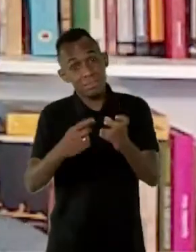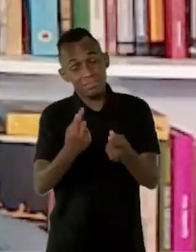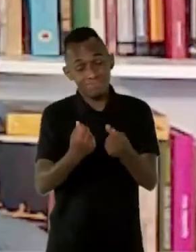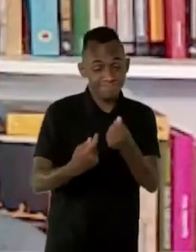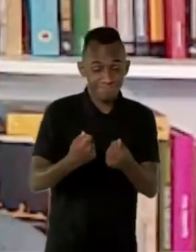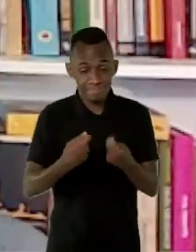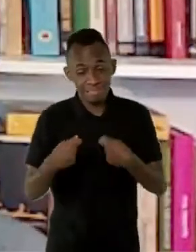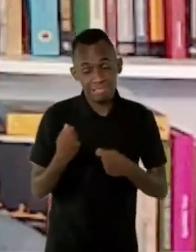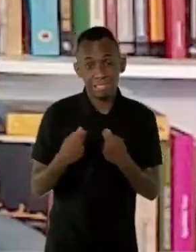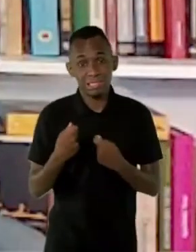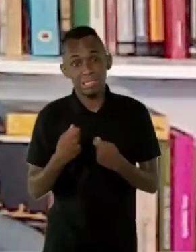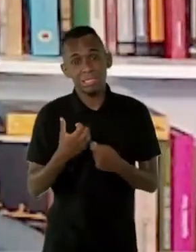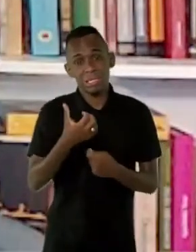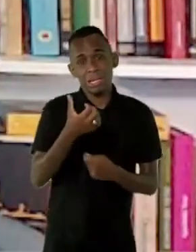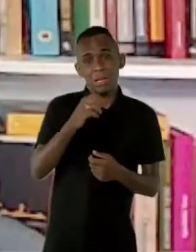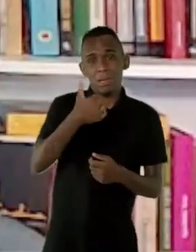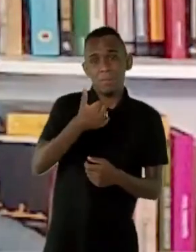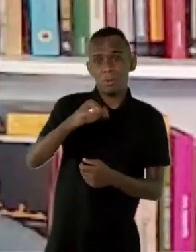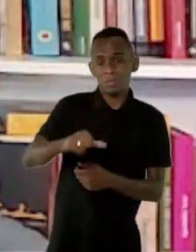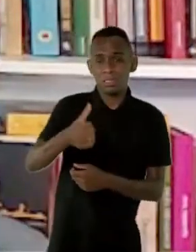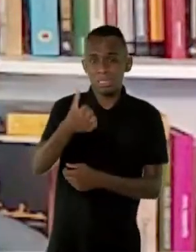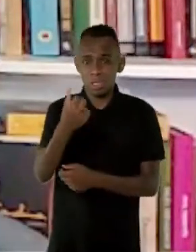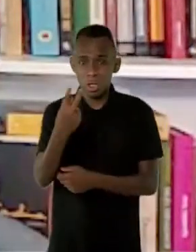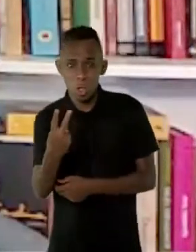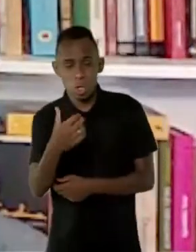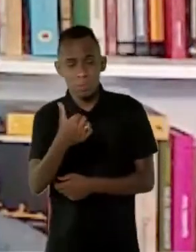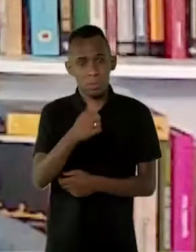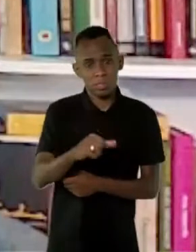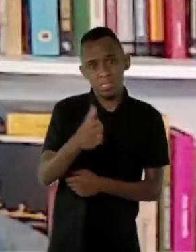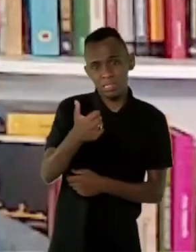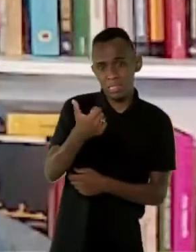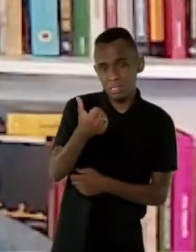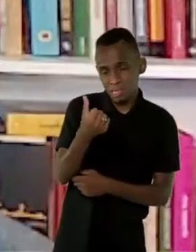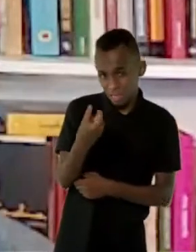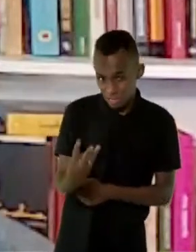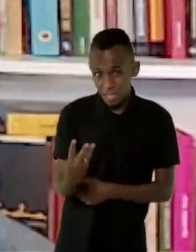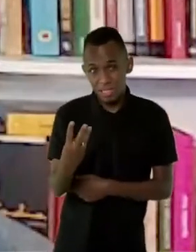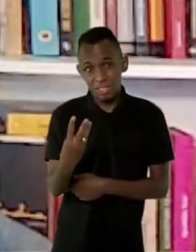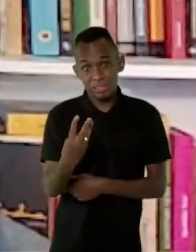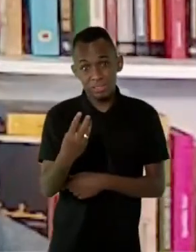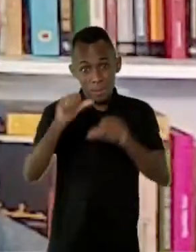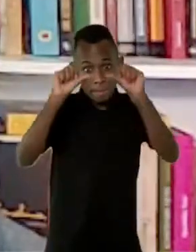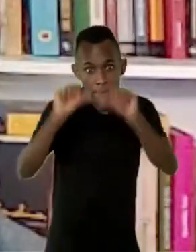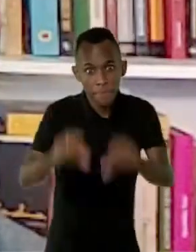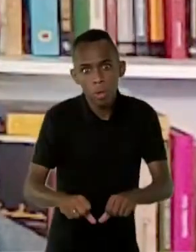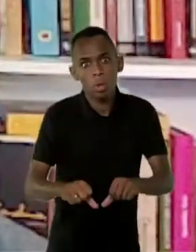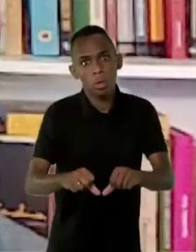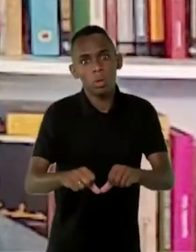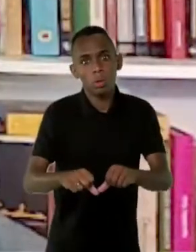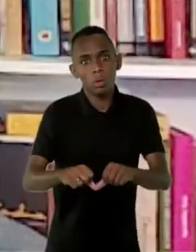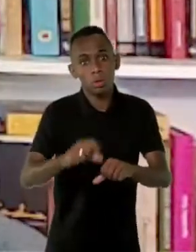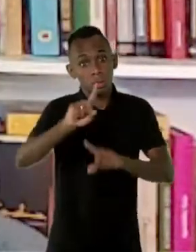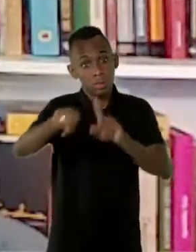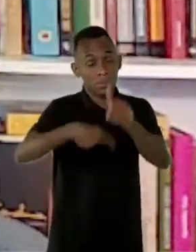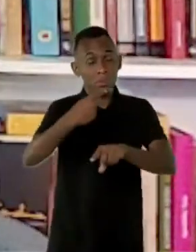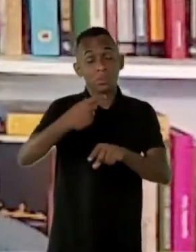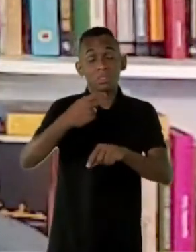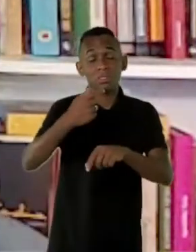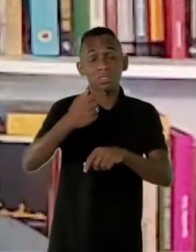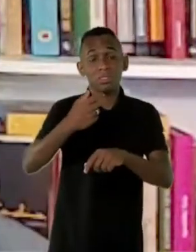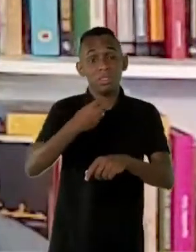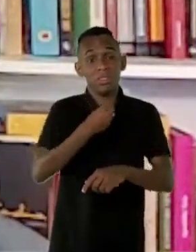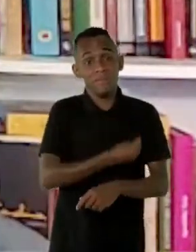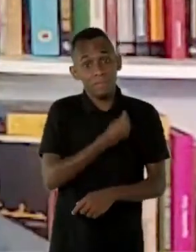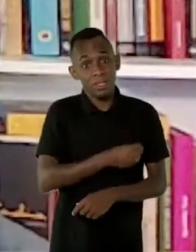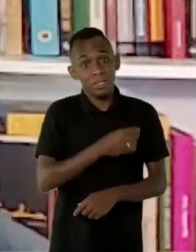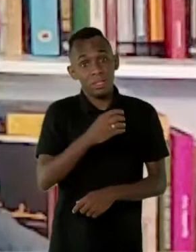60, 62, mais ou menos 63, onde se agrava. Ela só vai viver do dinheiro que vem do exterior e vem daquela